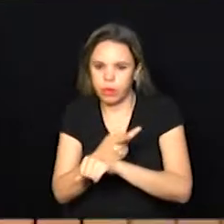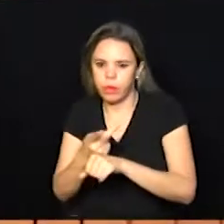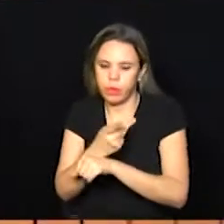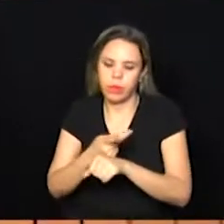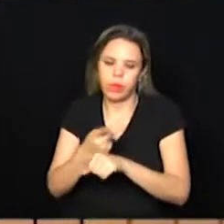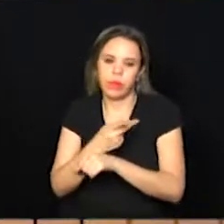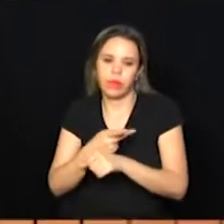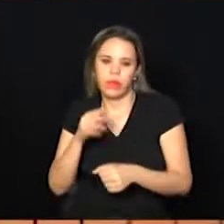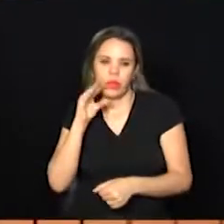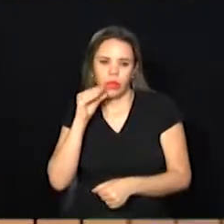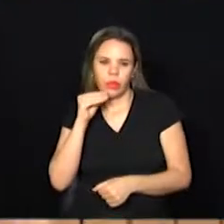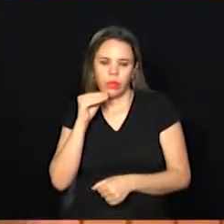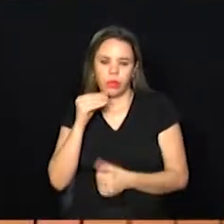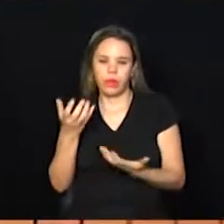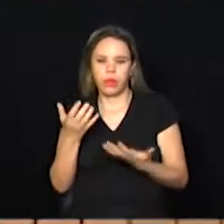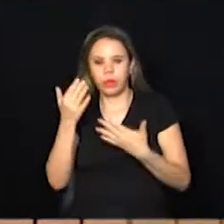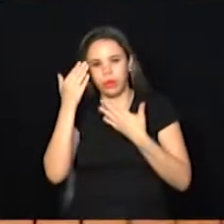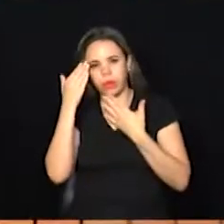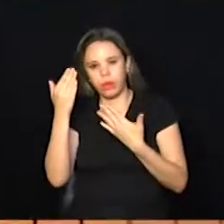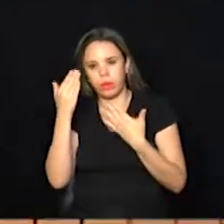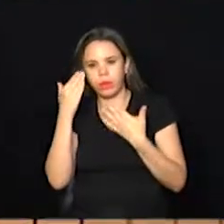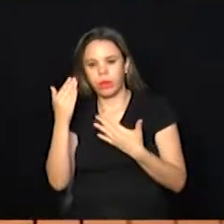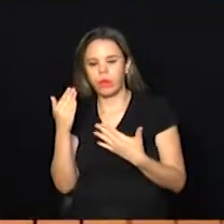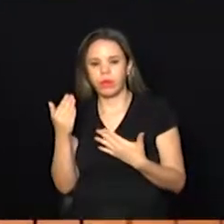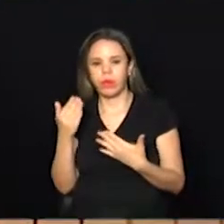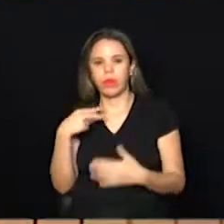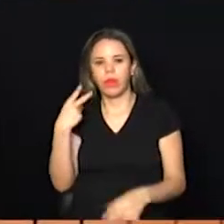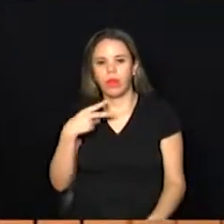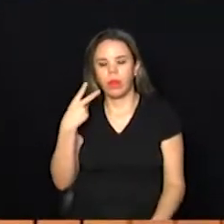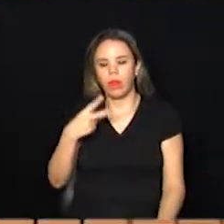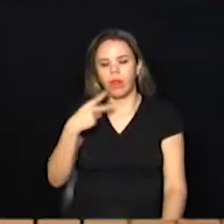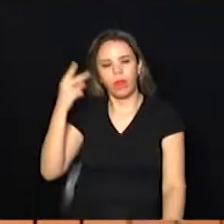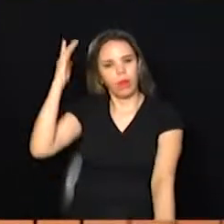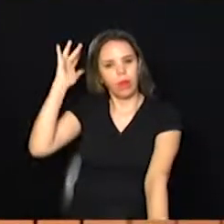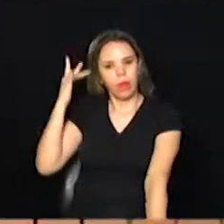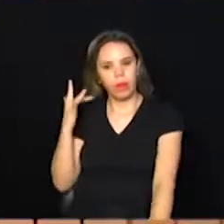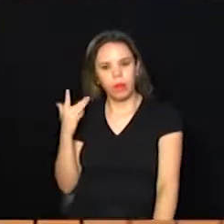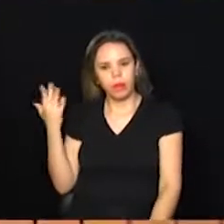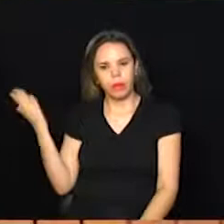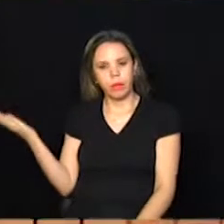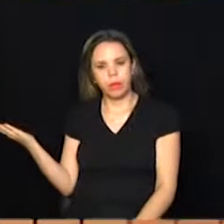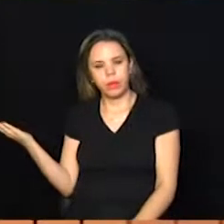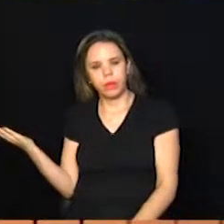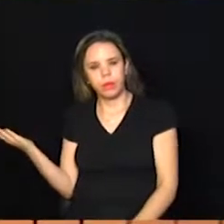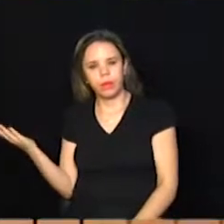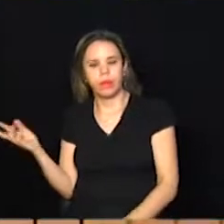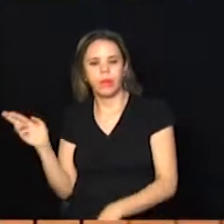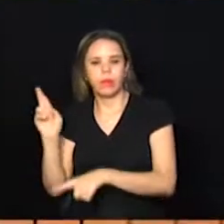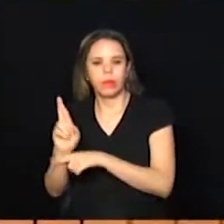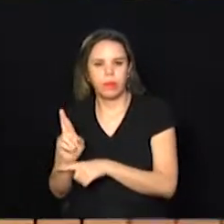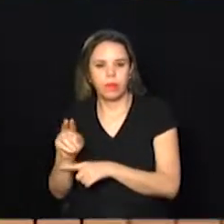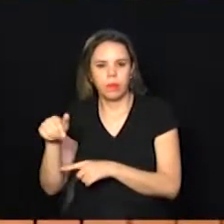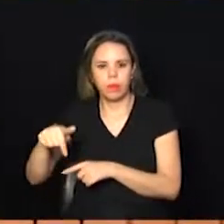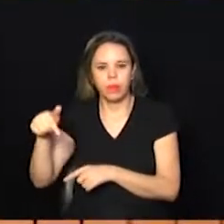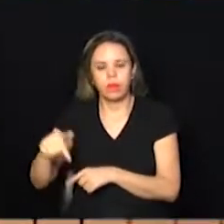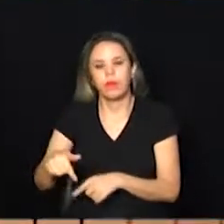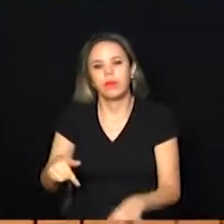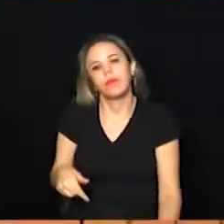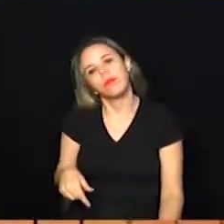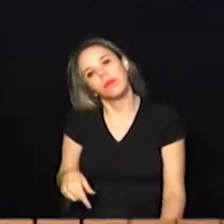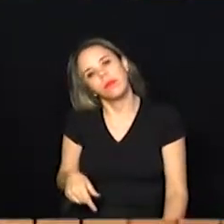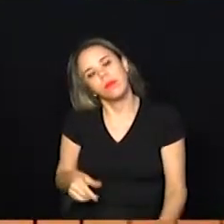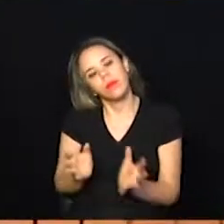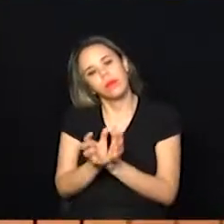da casa. Quero agradecer a vereadora Guida Calisto, que é representante aqui também